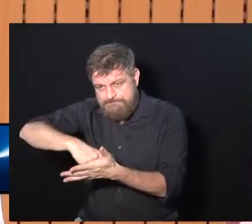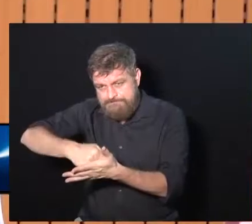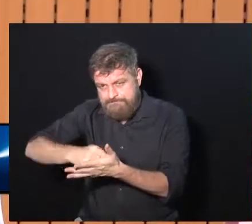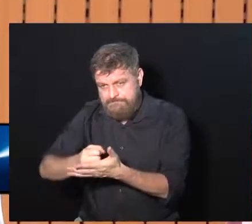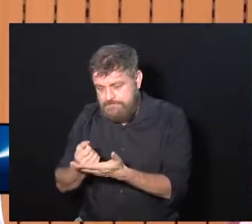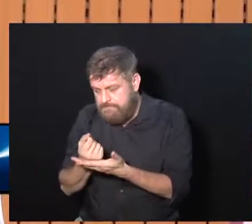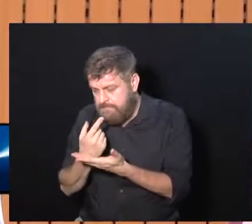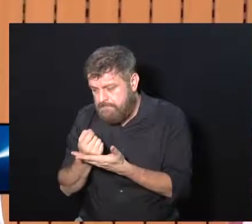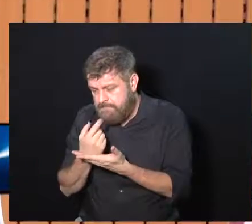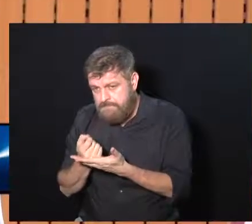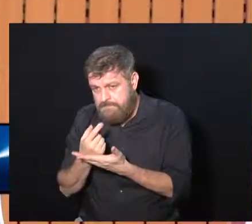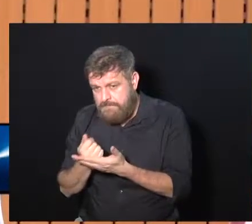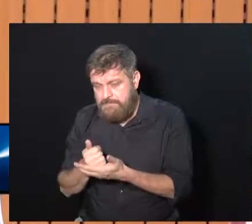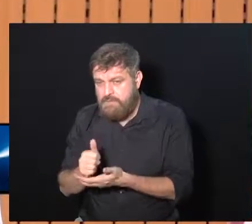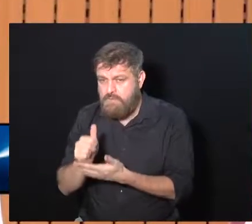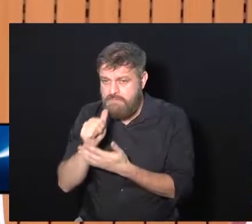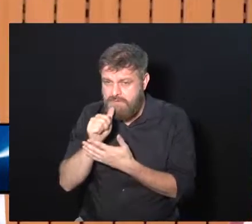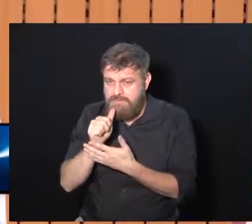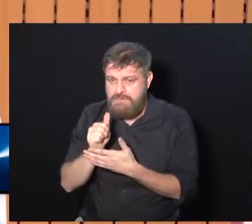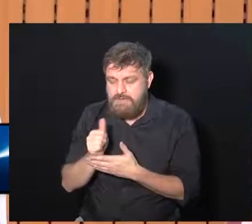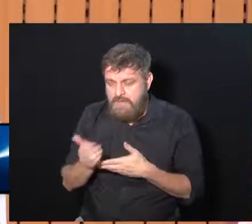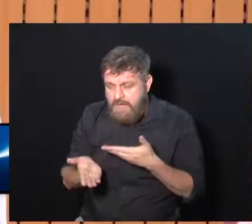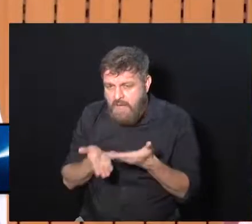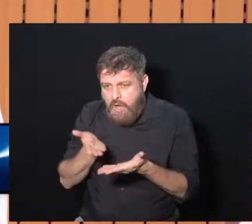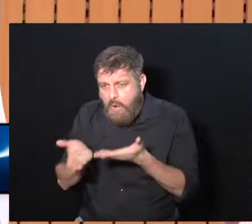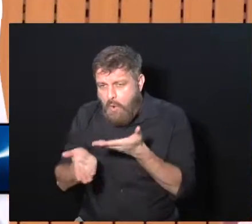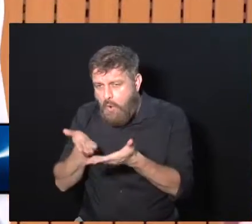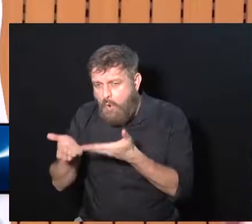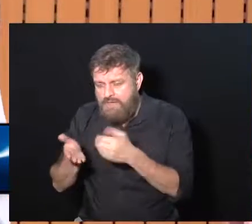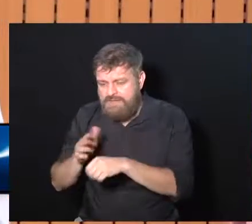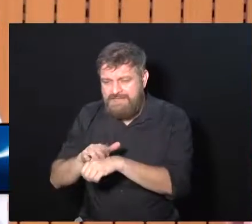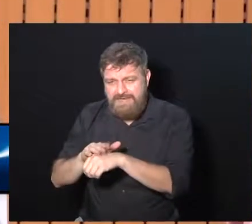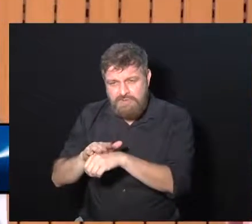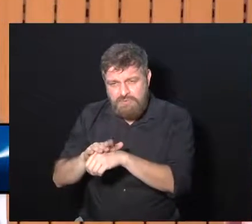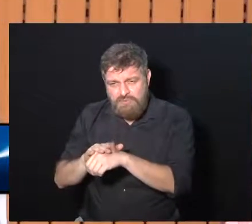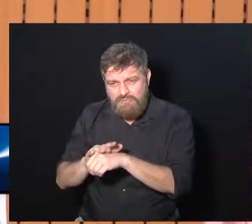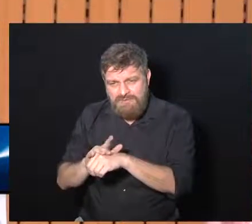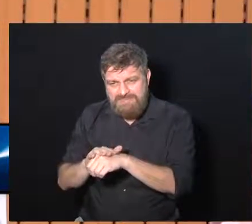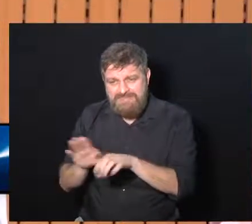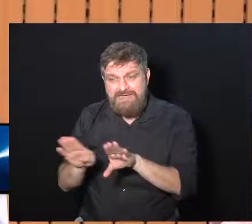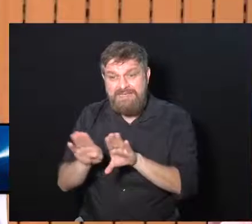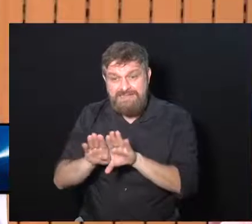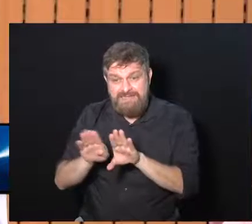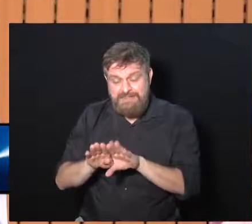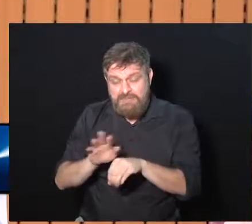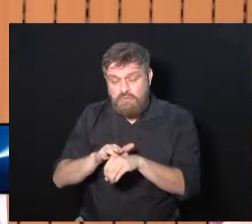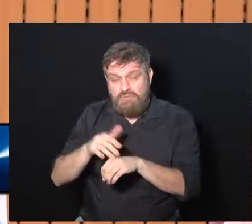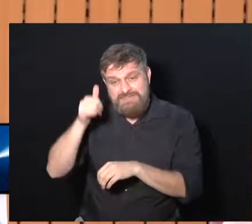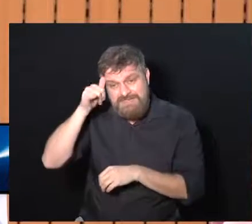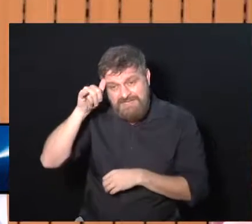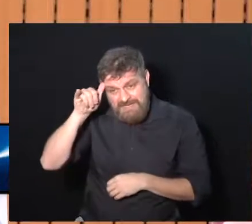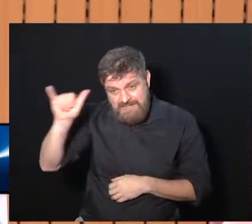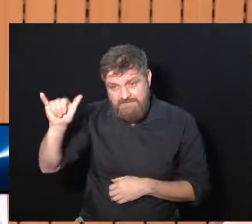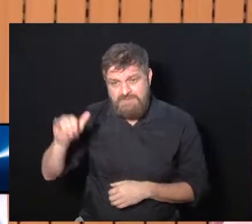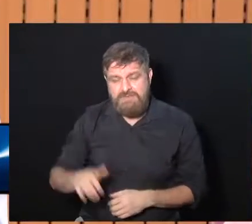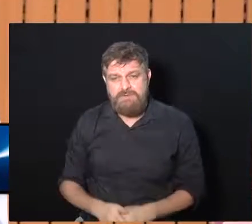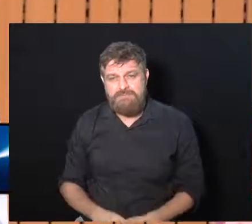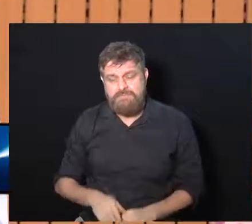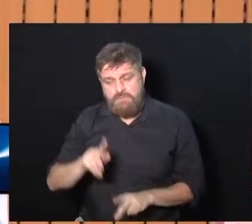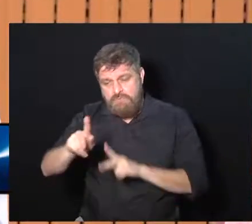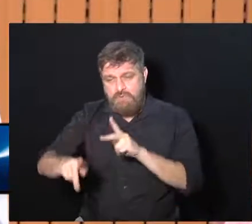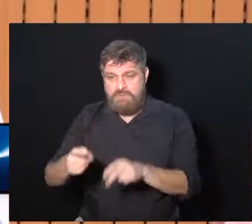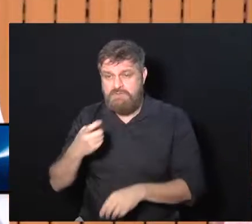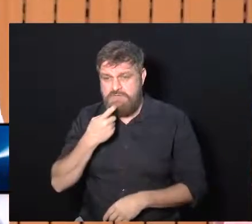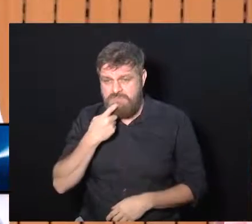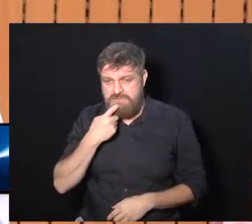alternativas ao tratamento de doenças e até prevenção de doenças da nossa população. Na